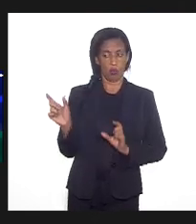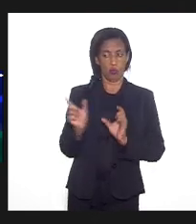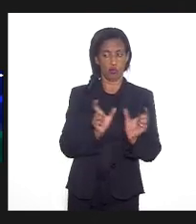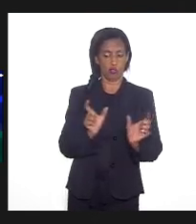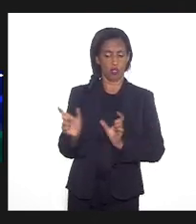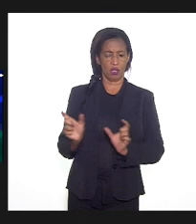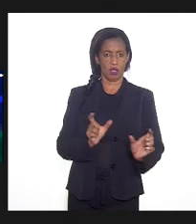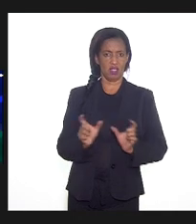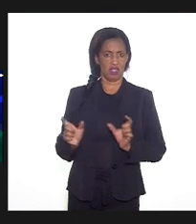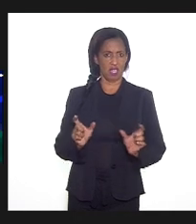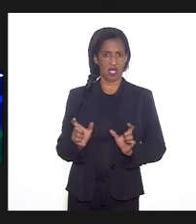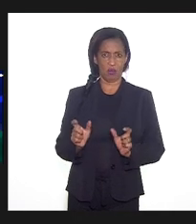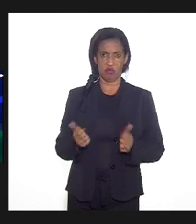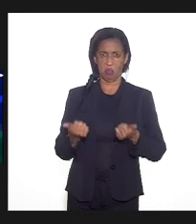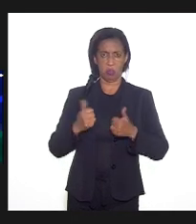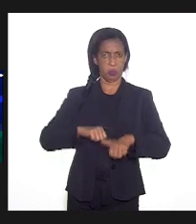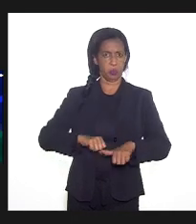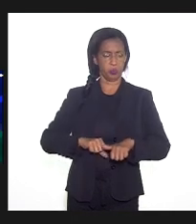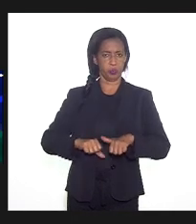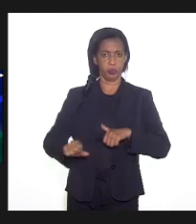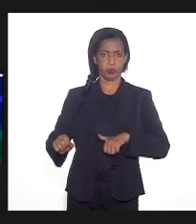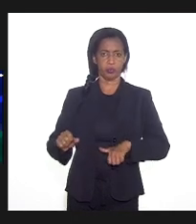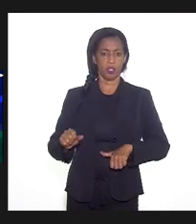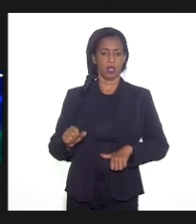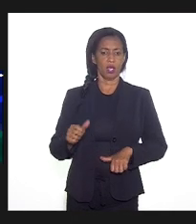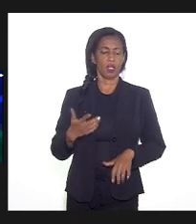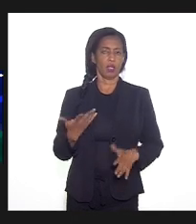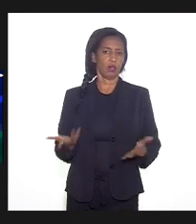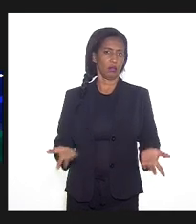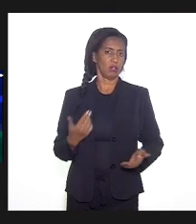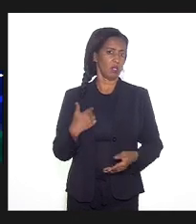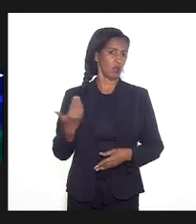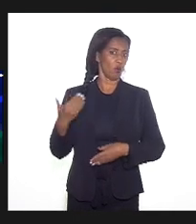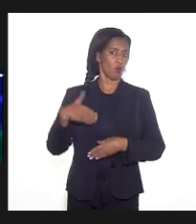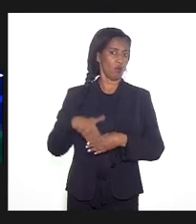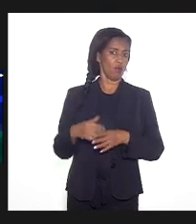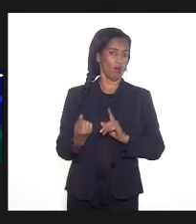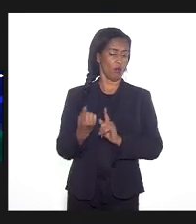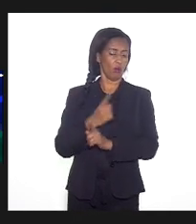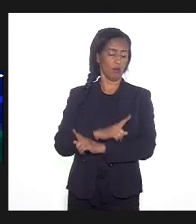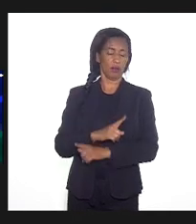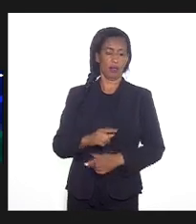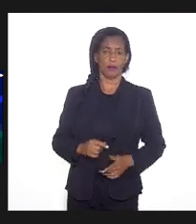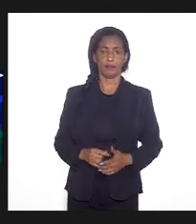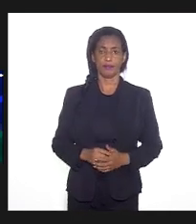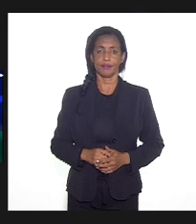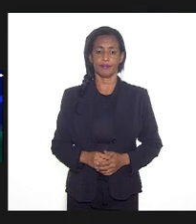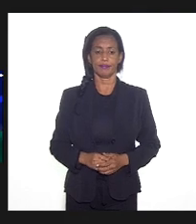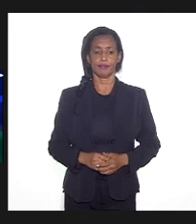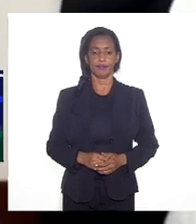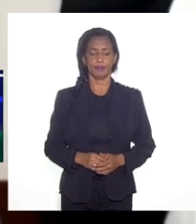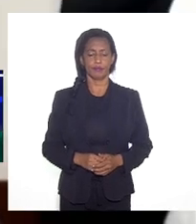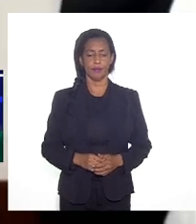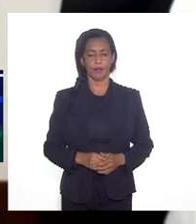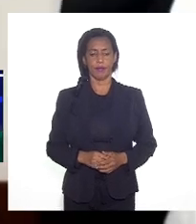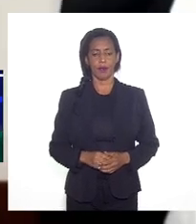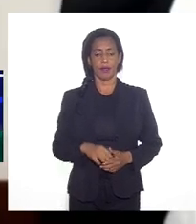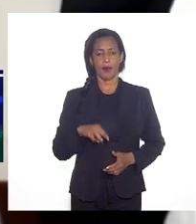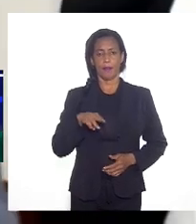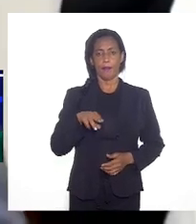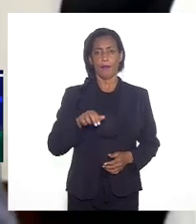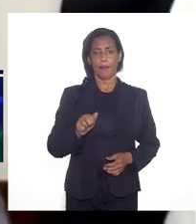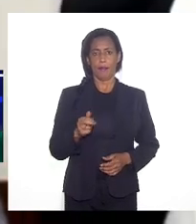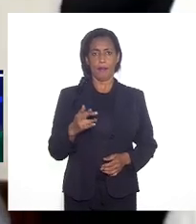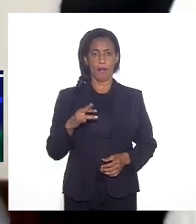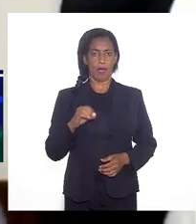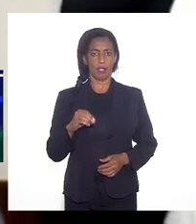mínimo, inadequados. Então, sendo assim, meu voto é contrário. Deputado Márcio